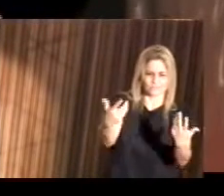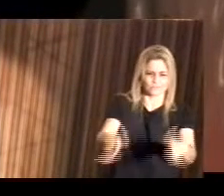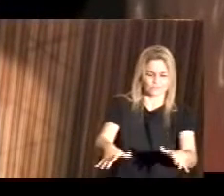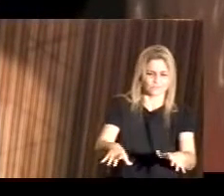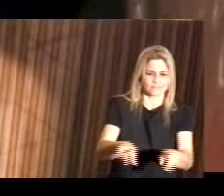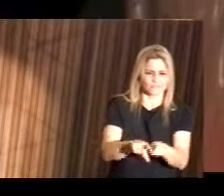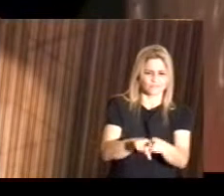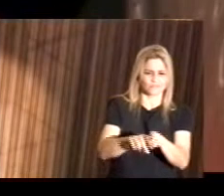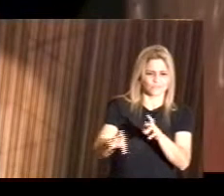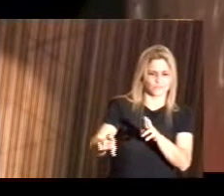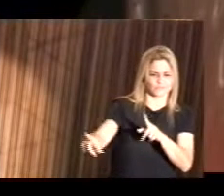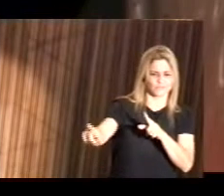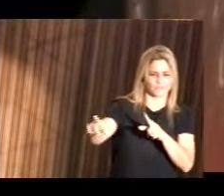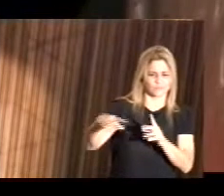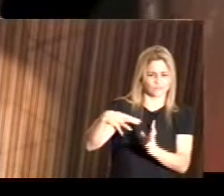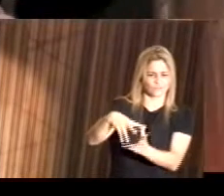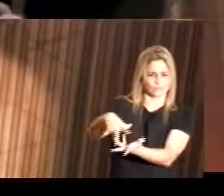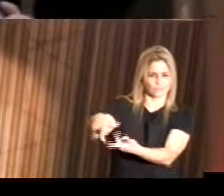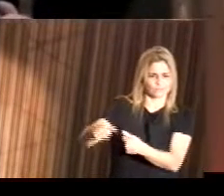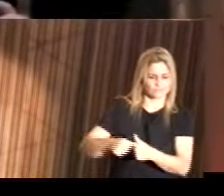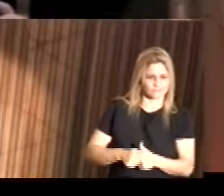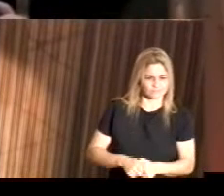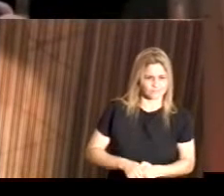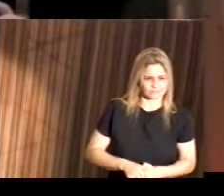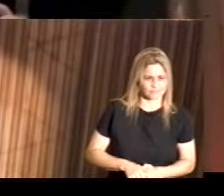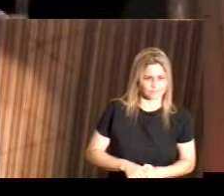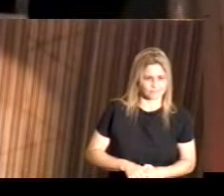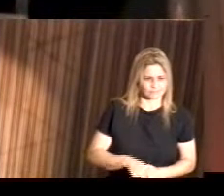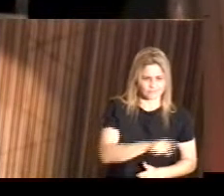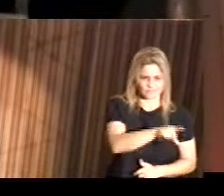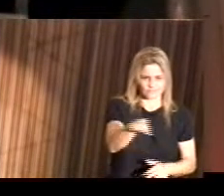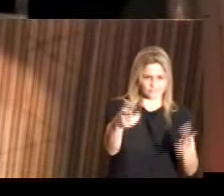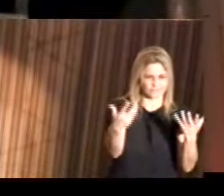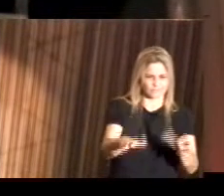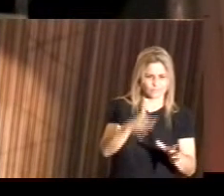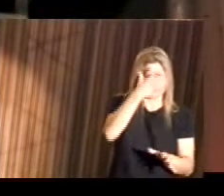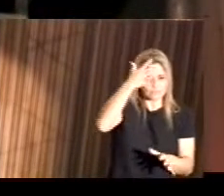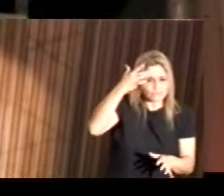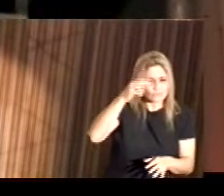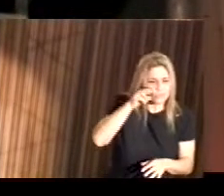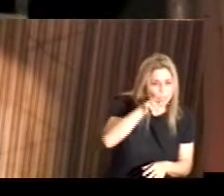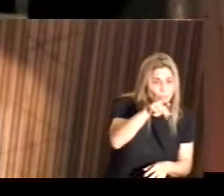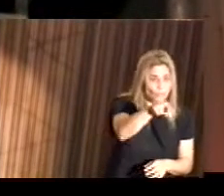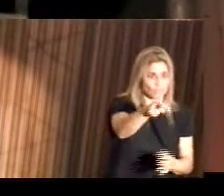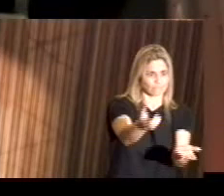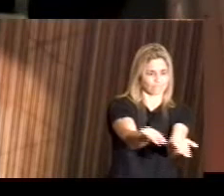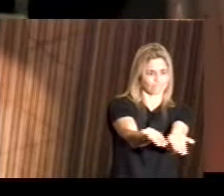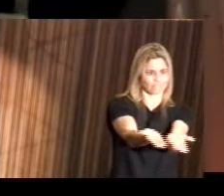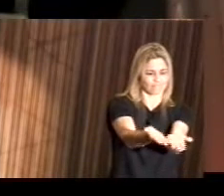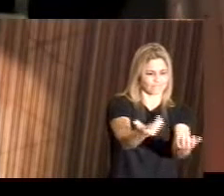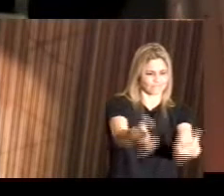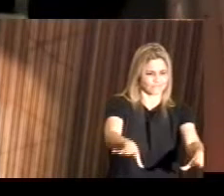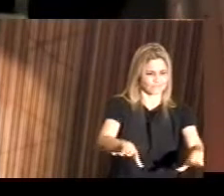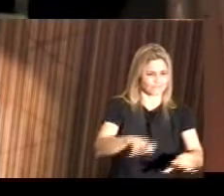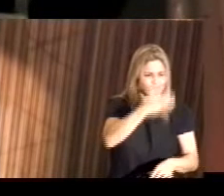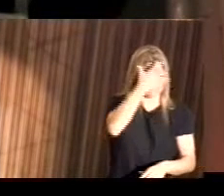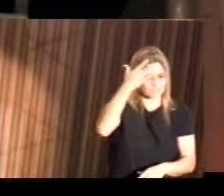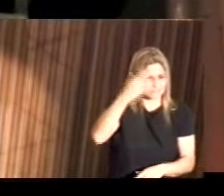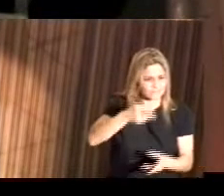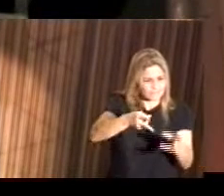às vezes, é ser discriminado. Mas eu prefiro ser discriminado e ter a bênção de